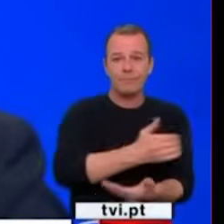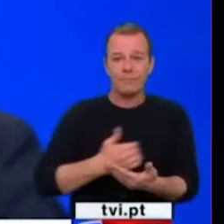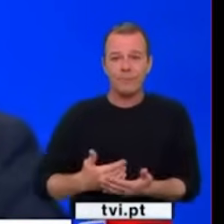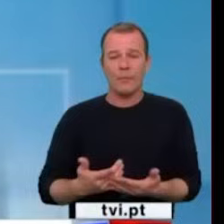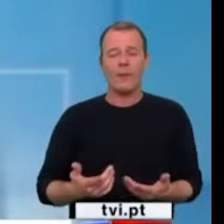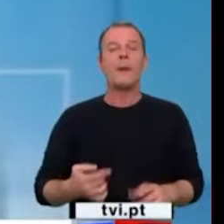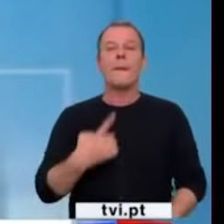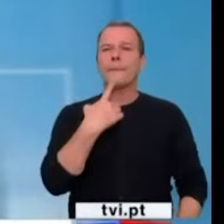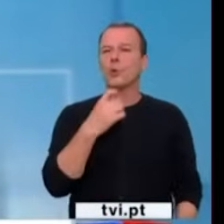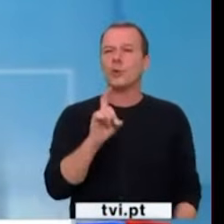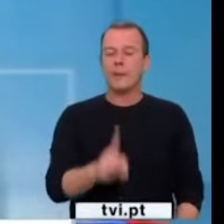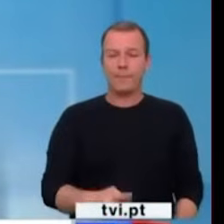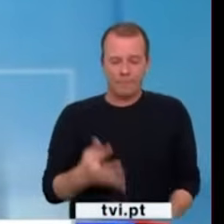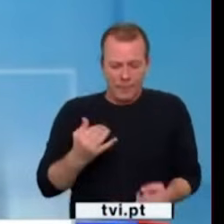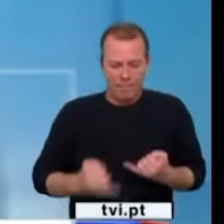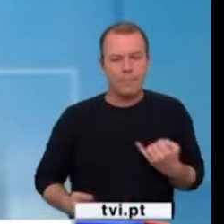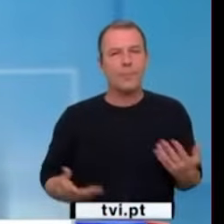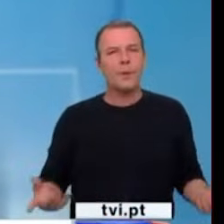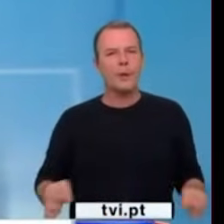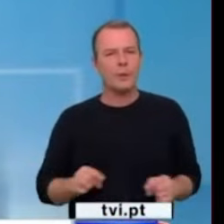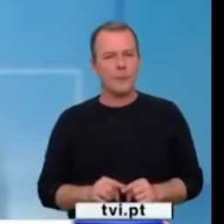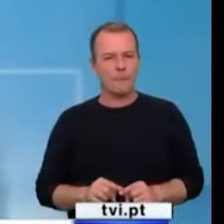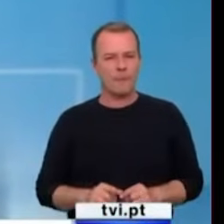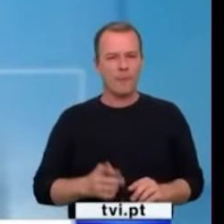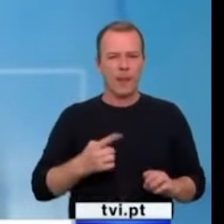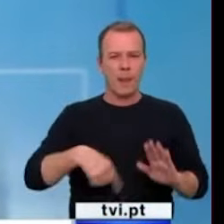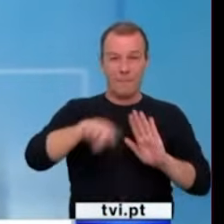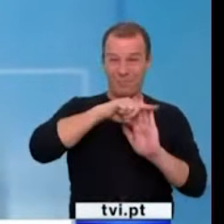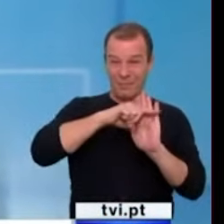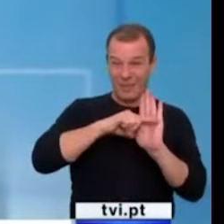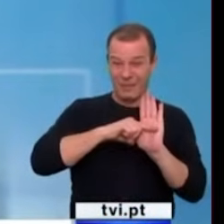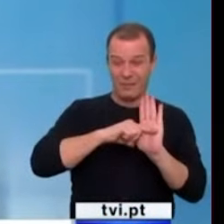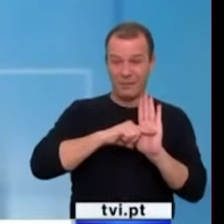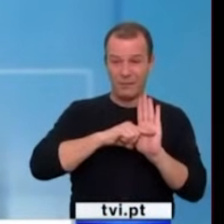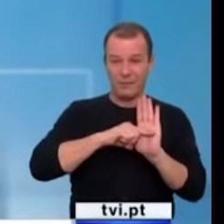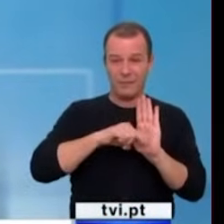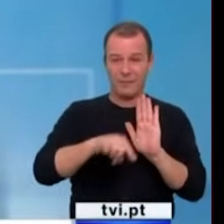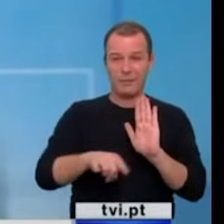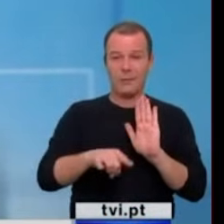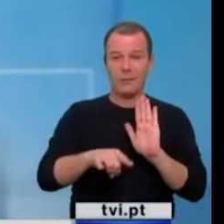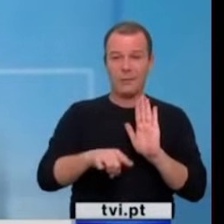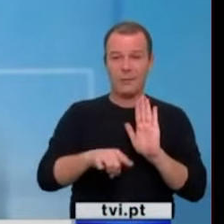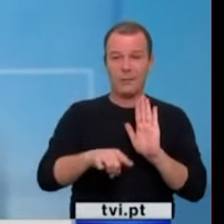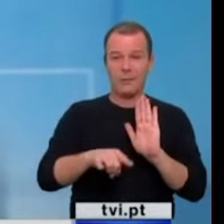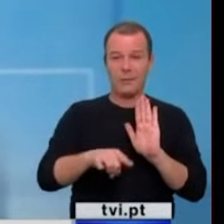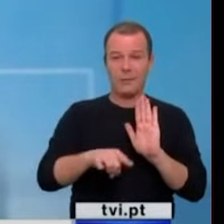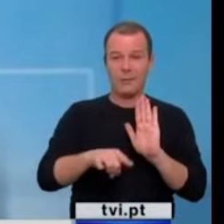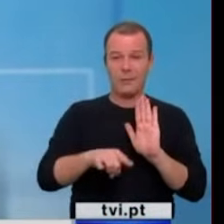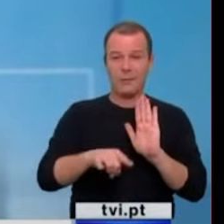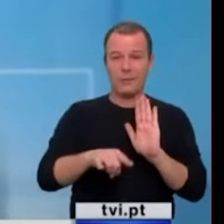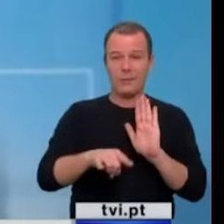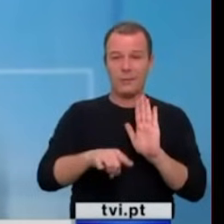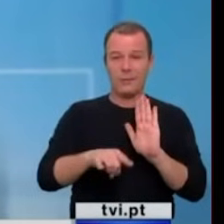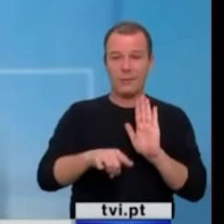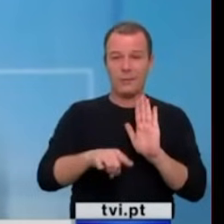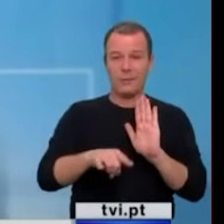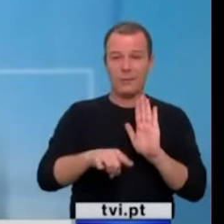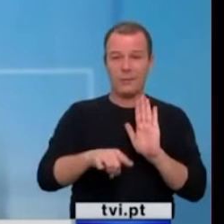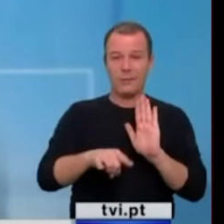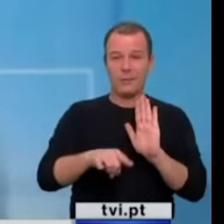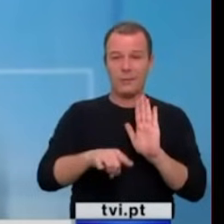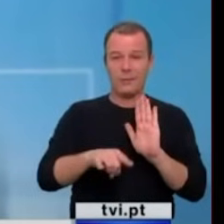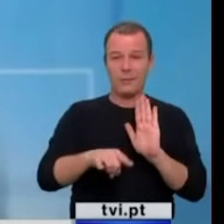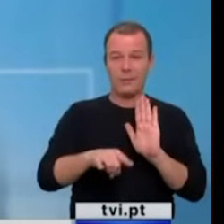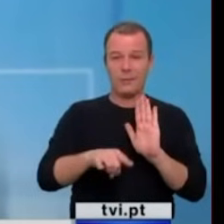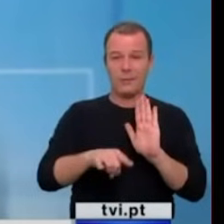é que risco há eh destas medidas desta baixa de impostos pá Ok mas imagina bro é preciso ser do